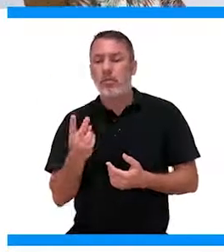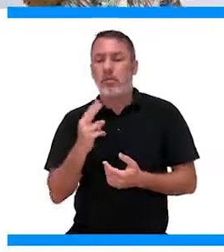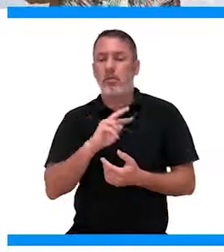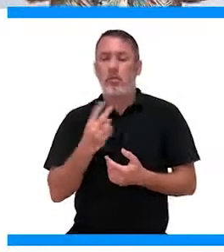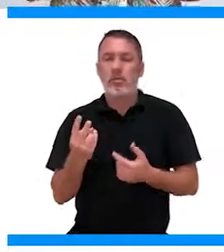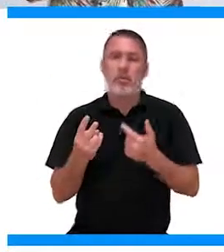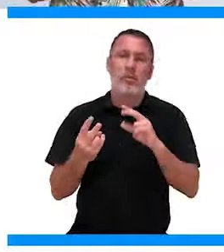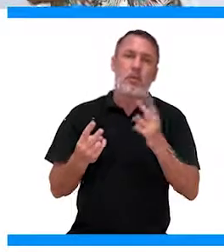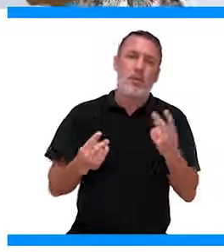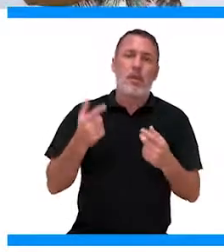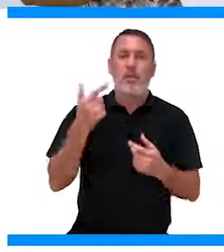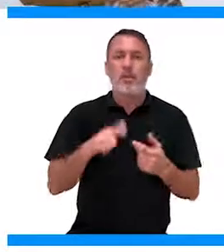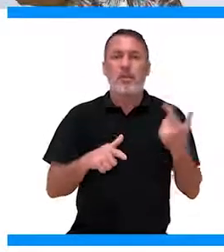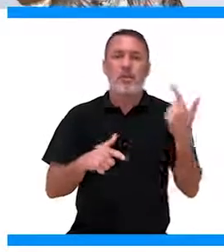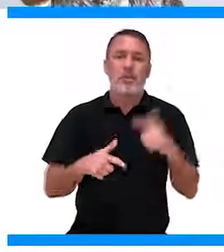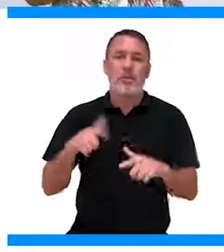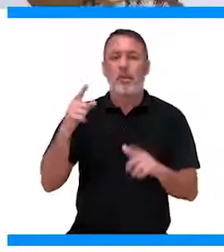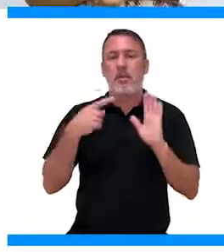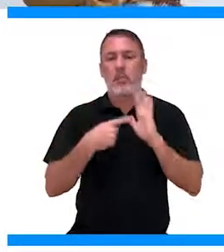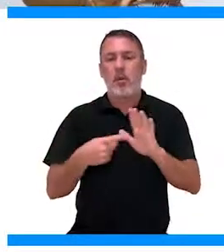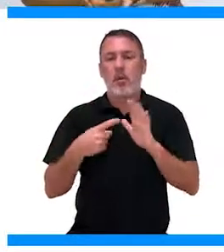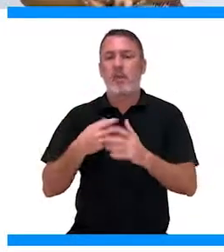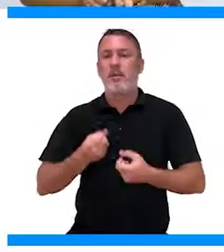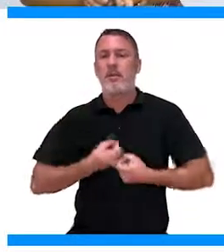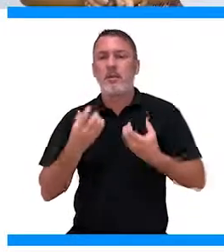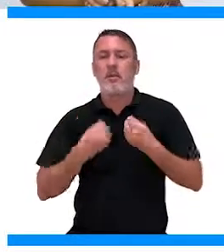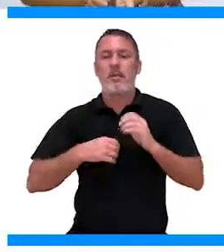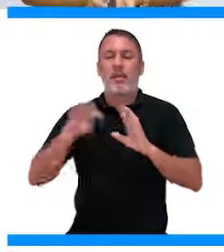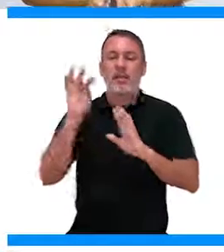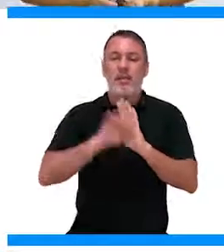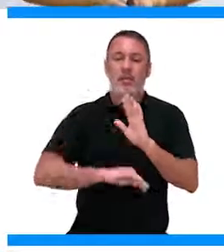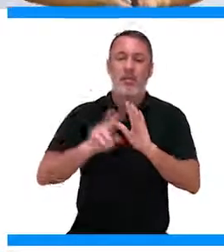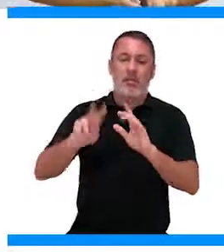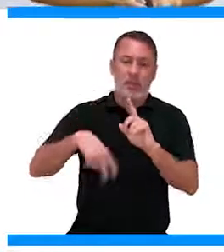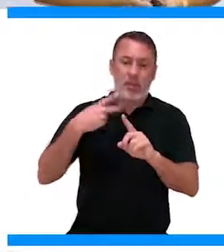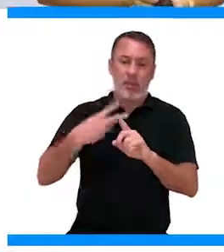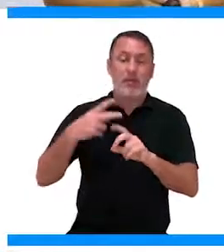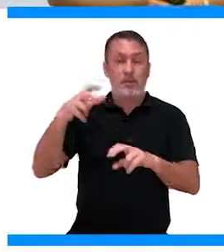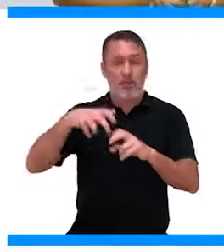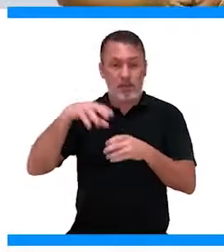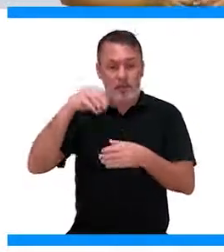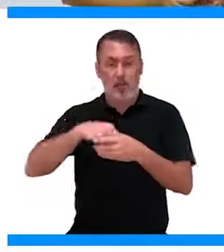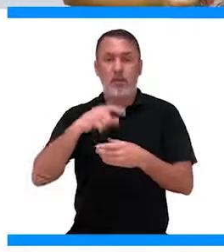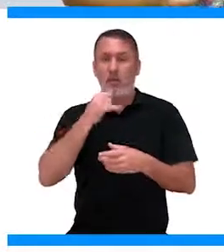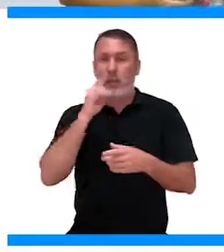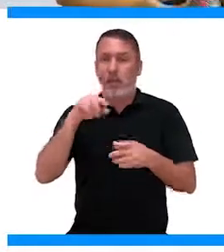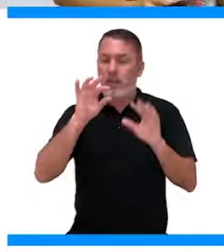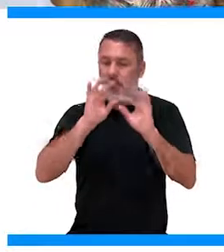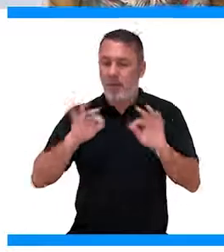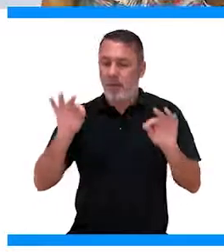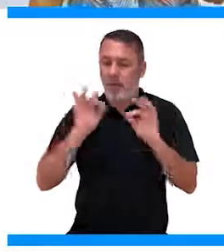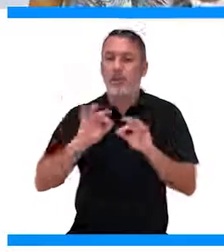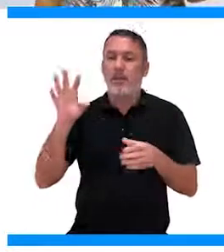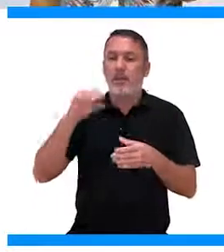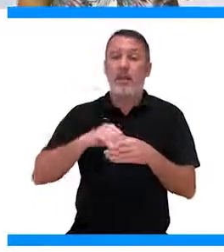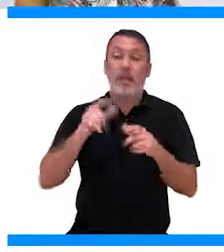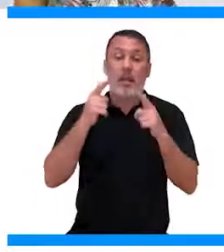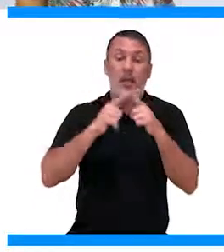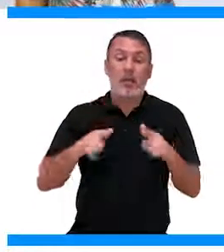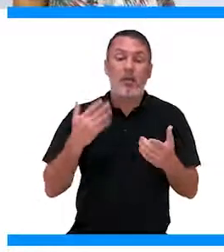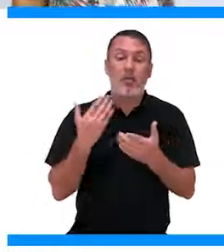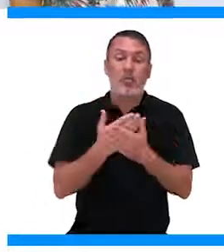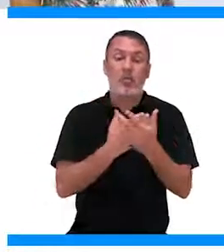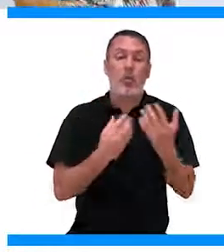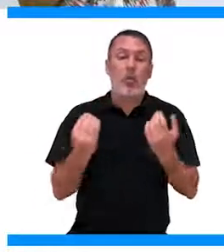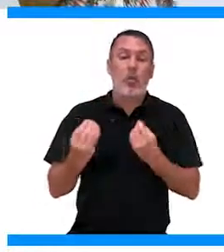inversões, omissões e repetições que levam a maior expressividade do texto. Então, e a sintaxe, só para reforçar, é a parte